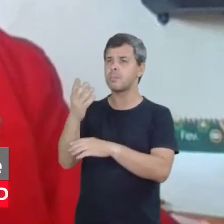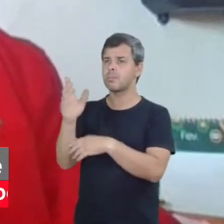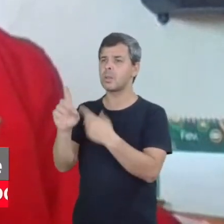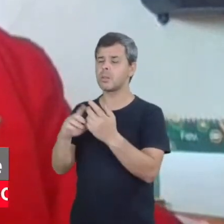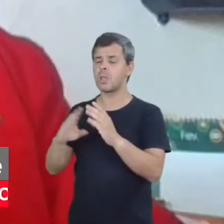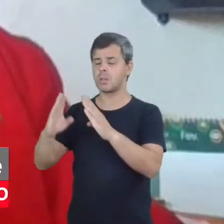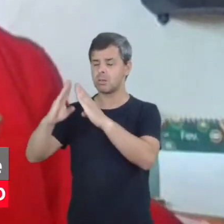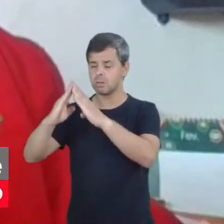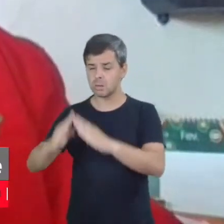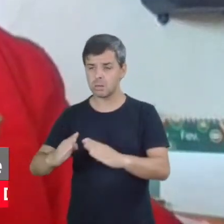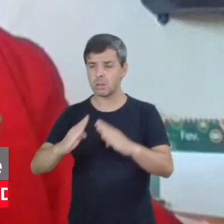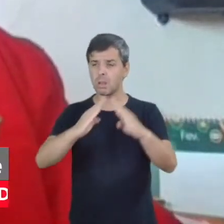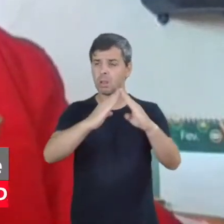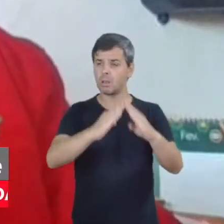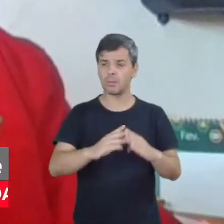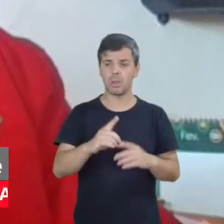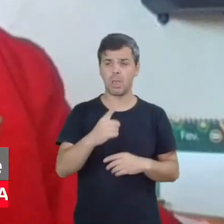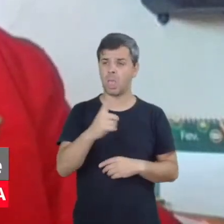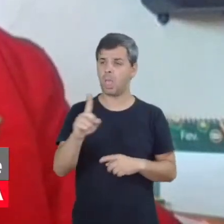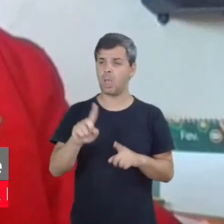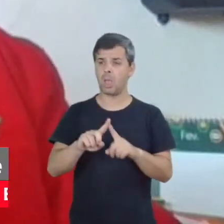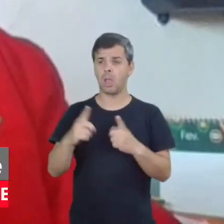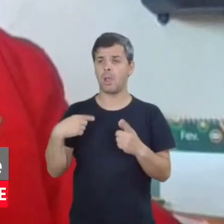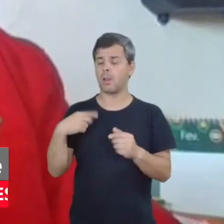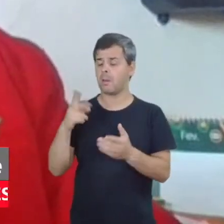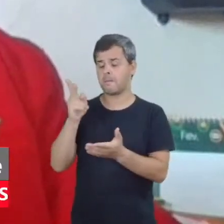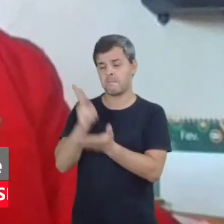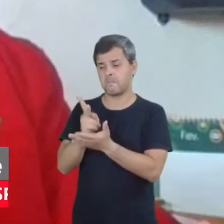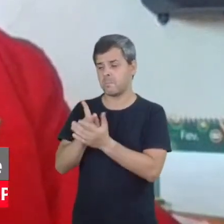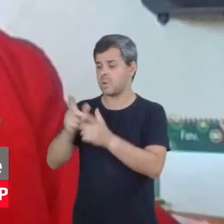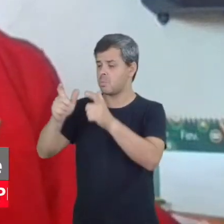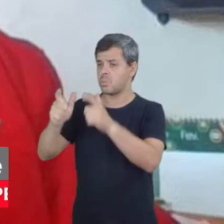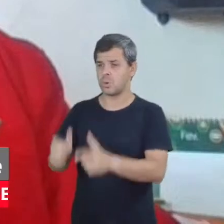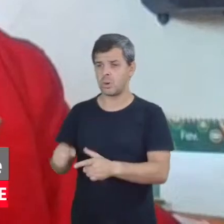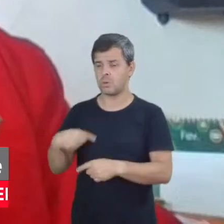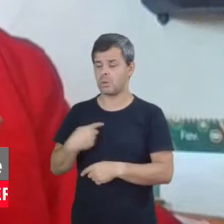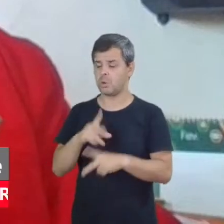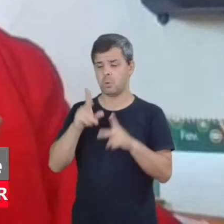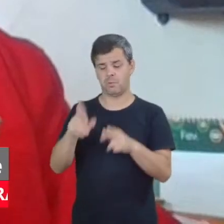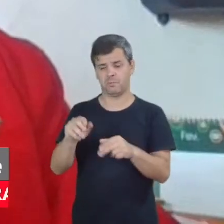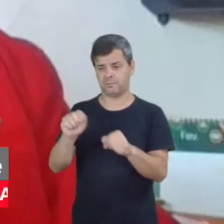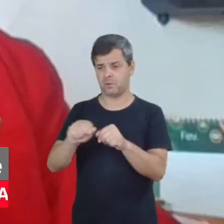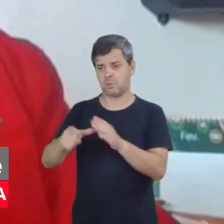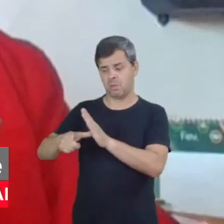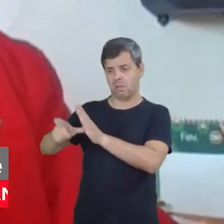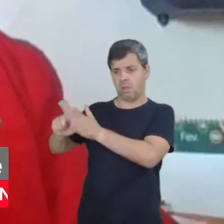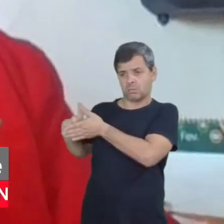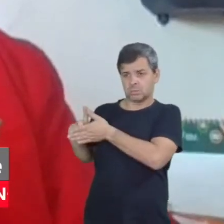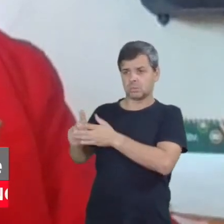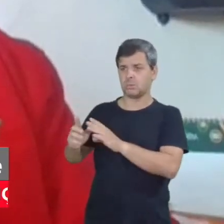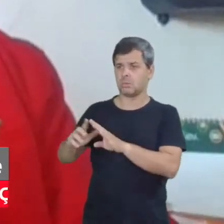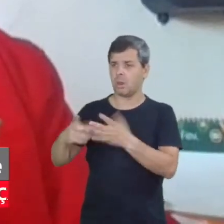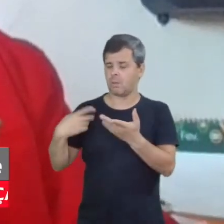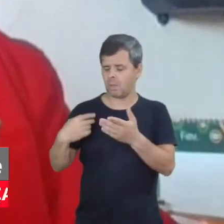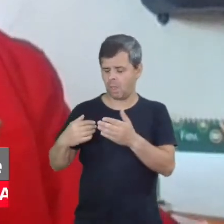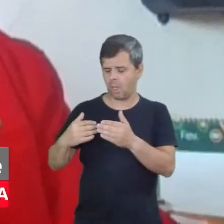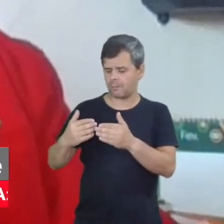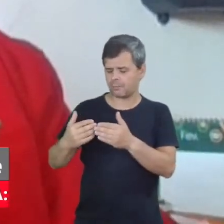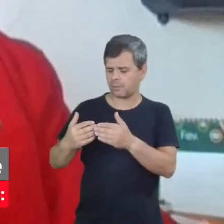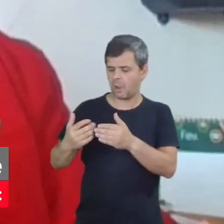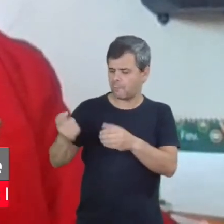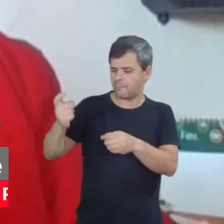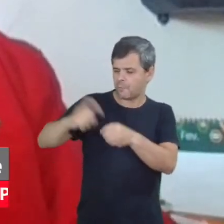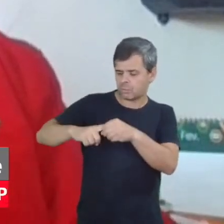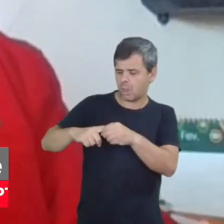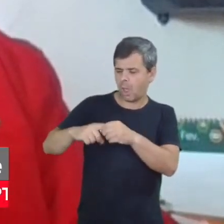minha opinião, elas não devem ser colocadas no mesmo lugar, na mesma forma que foi feito, porque é só reproduzir a tragédia que